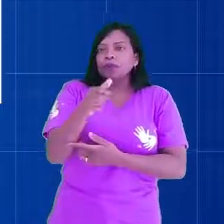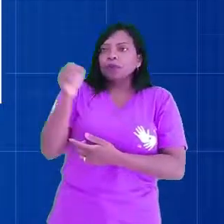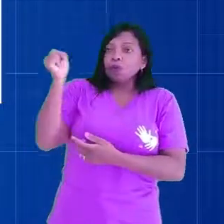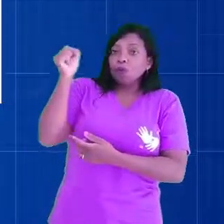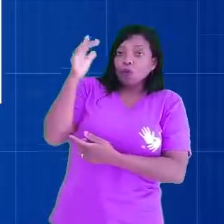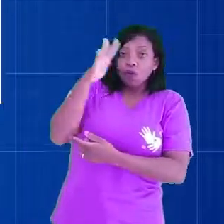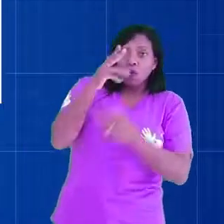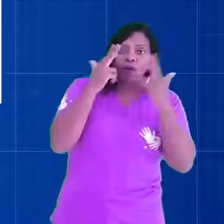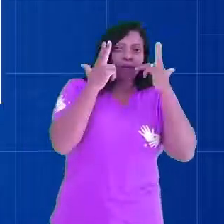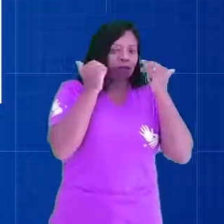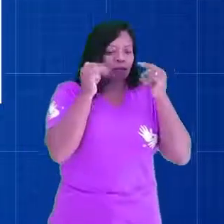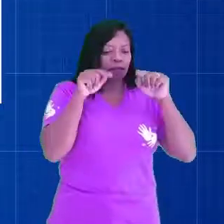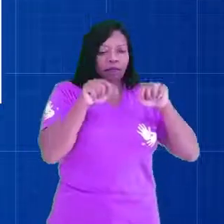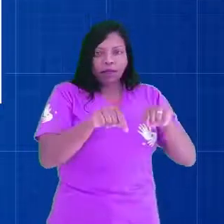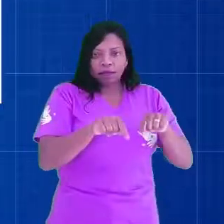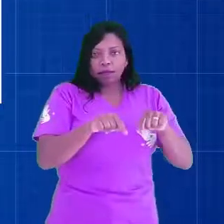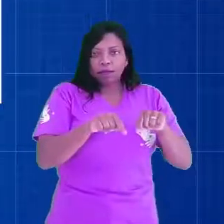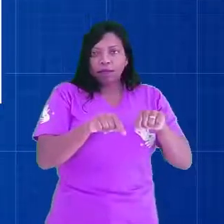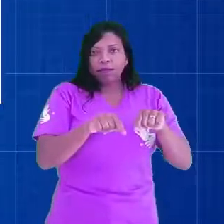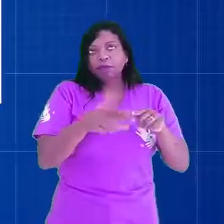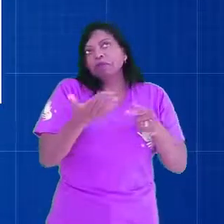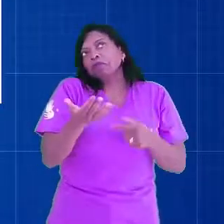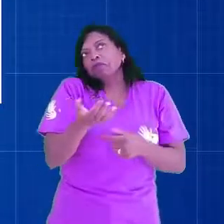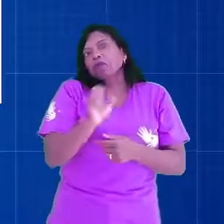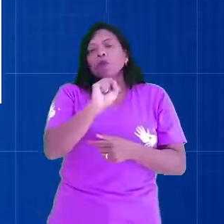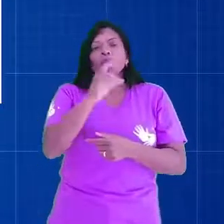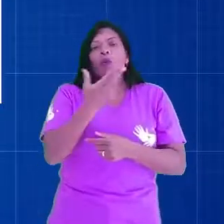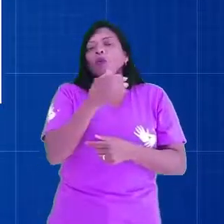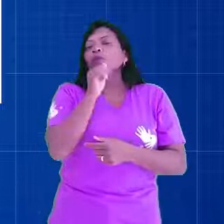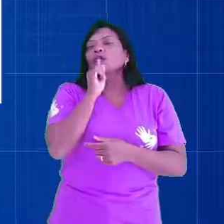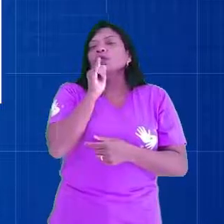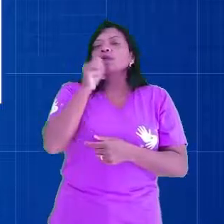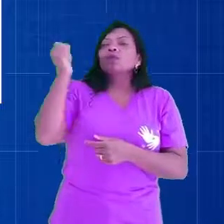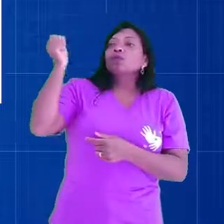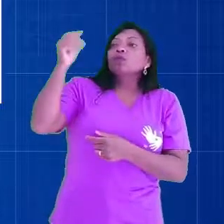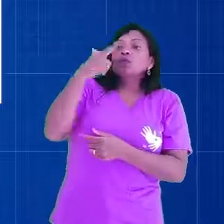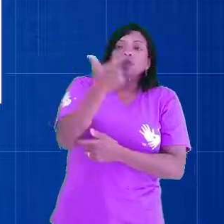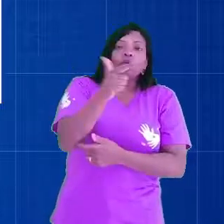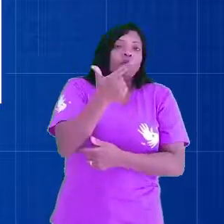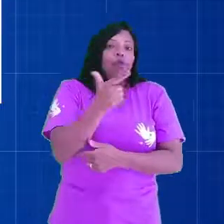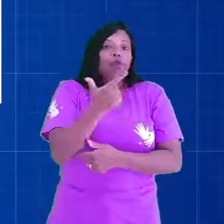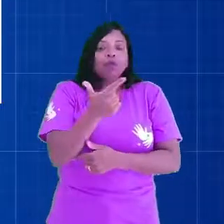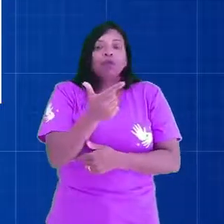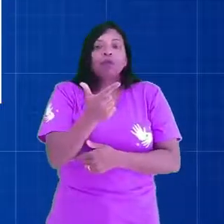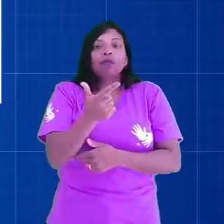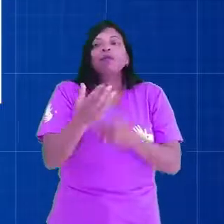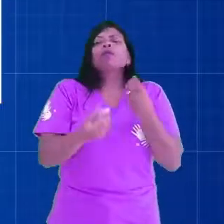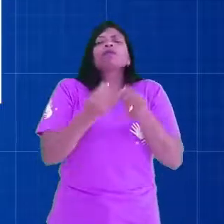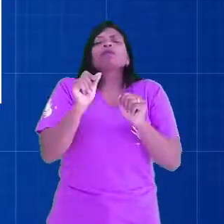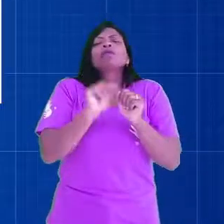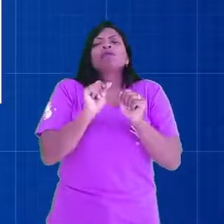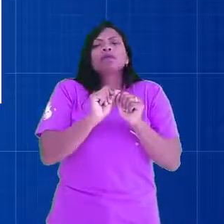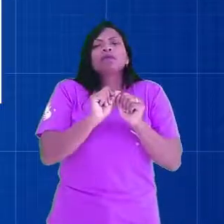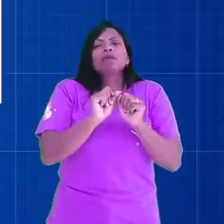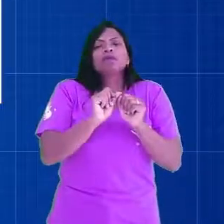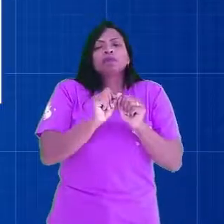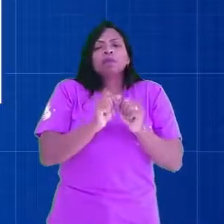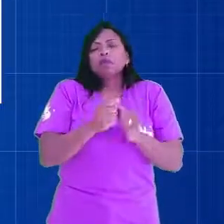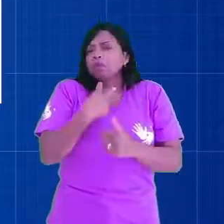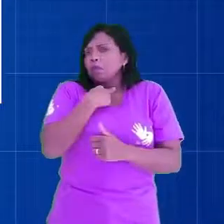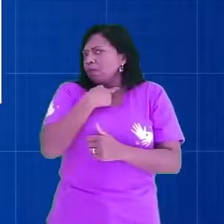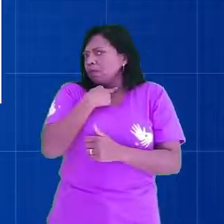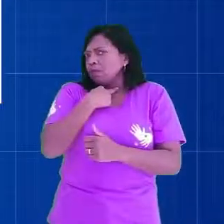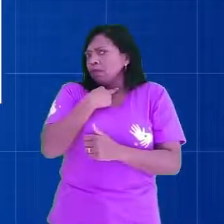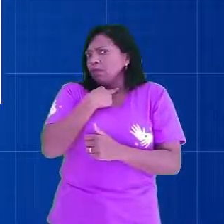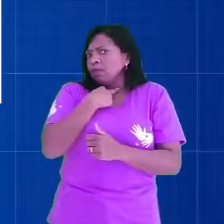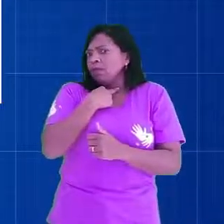luz natural, se não tiver sol suficiente para projetar isso dali, será que não dá para fazer este tipo